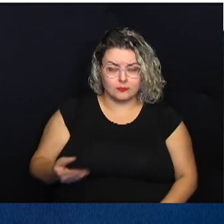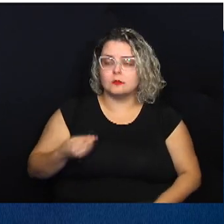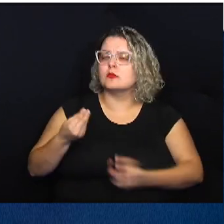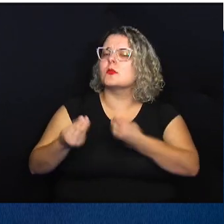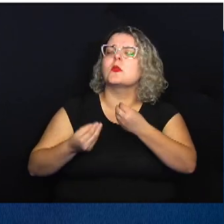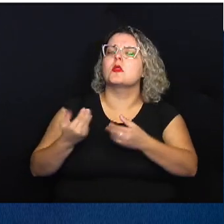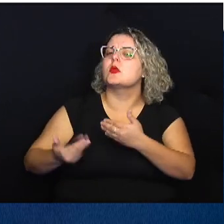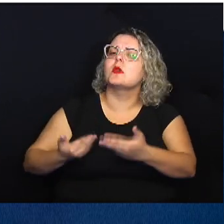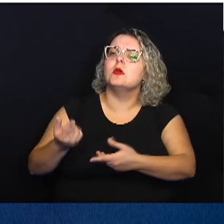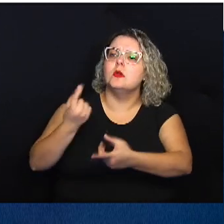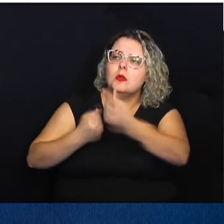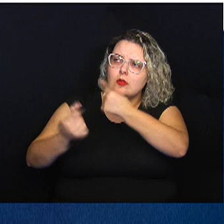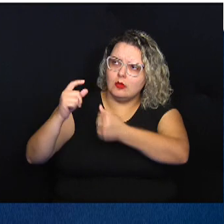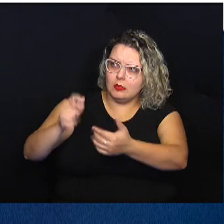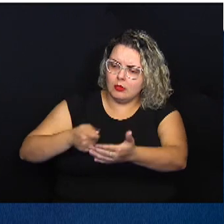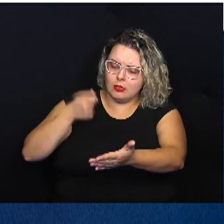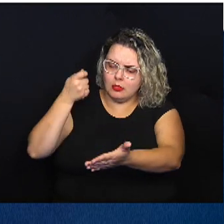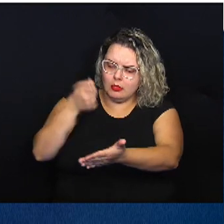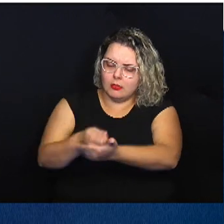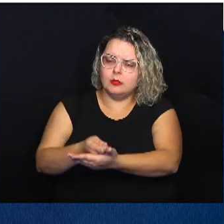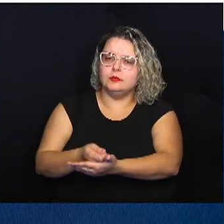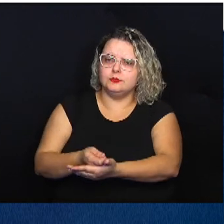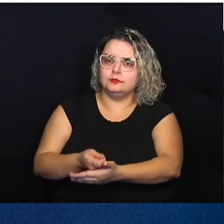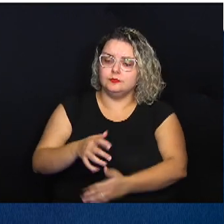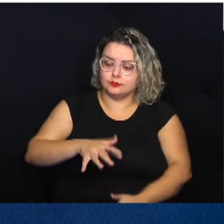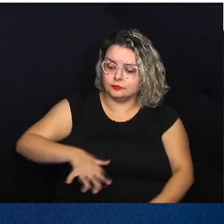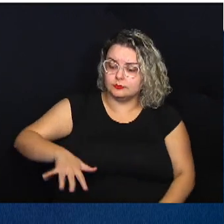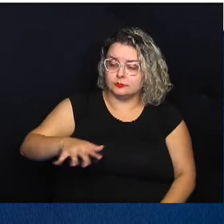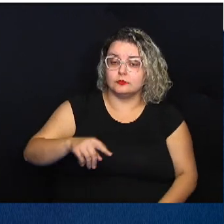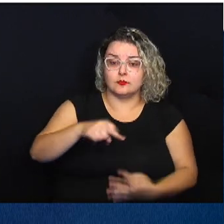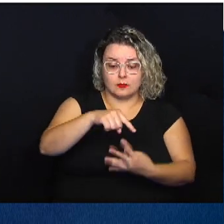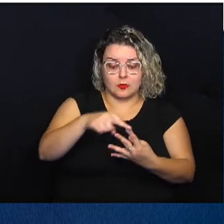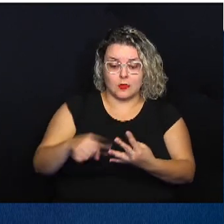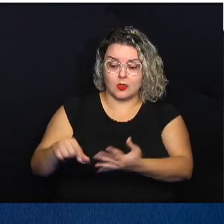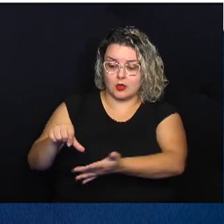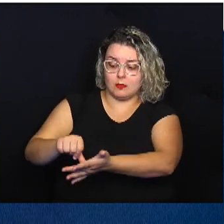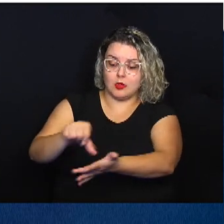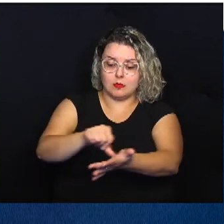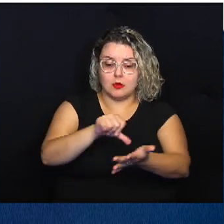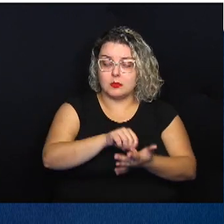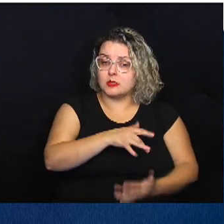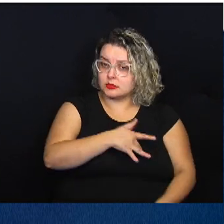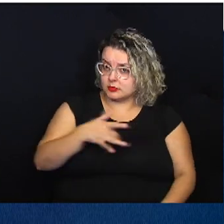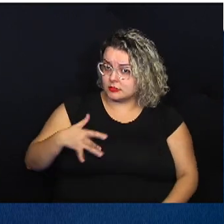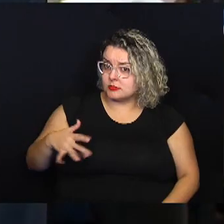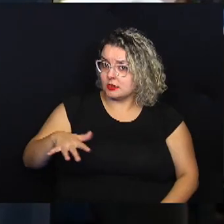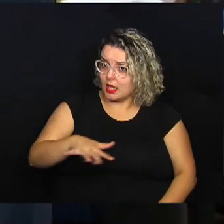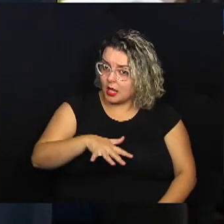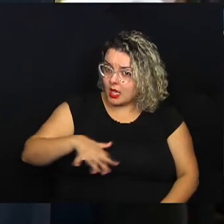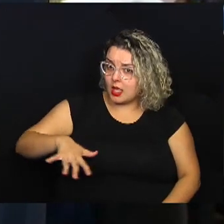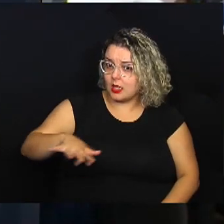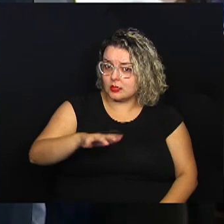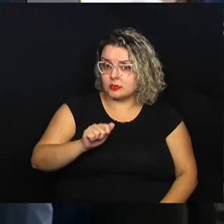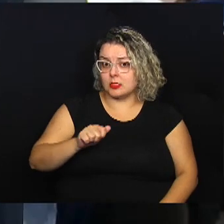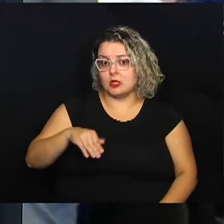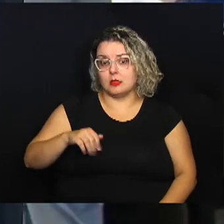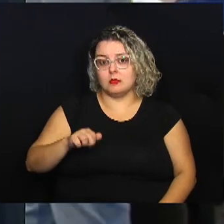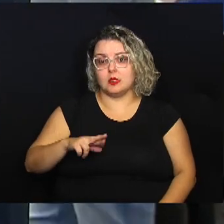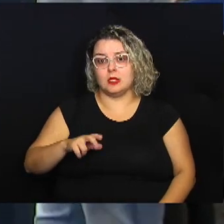das emendas impositivas destinadas a 4 postos de saúde da região dos Amarais. Nós